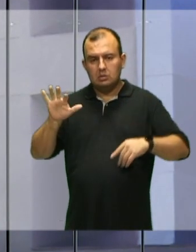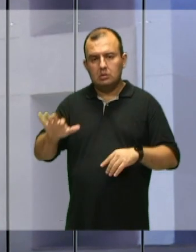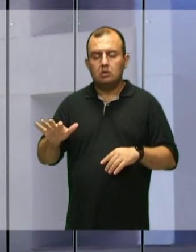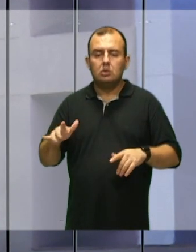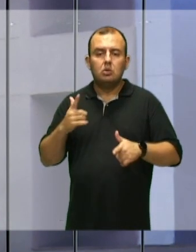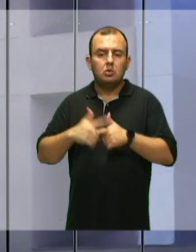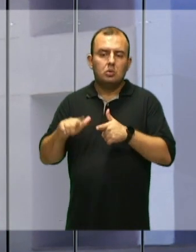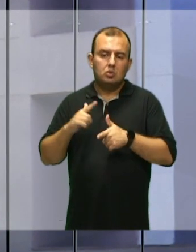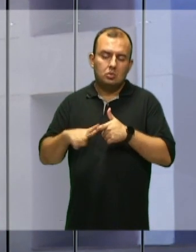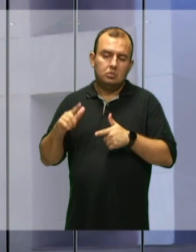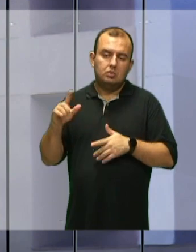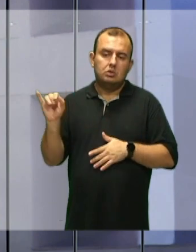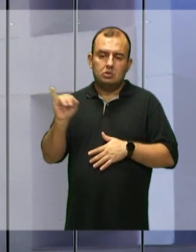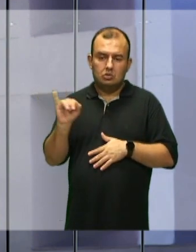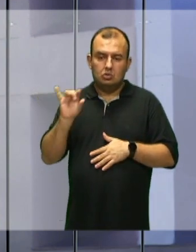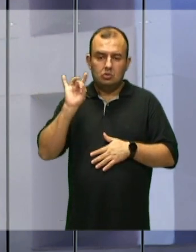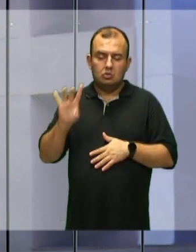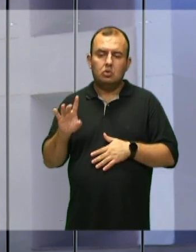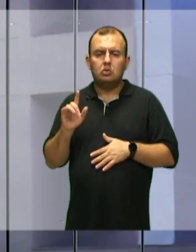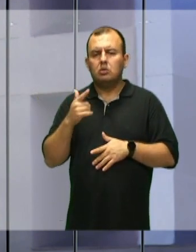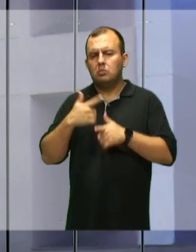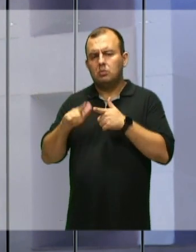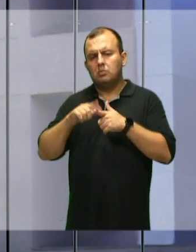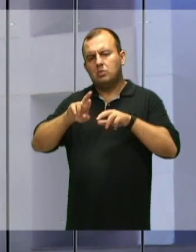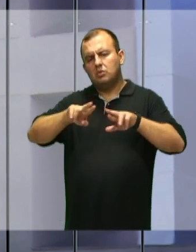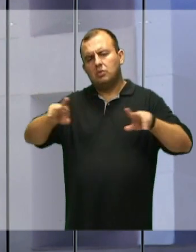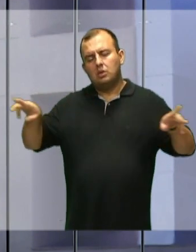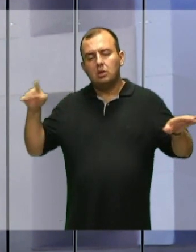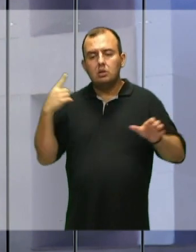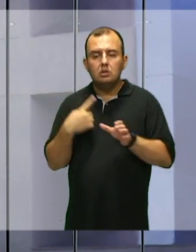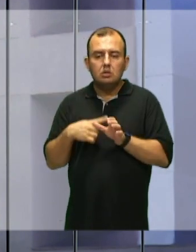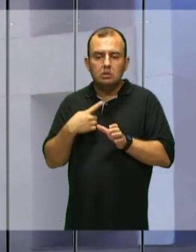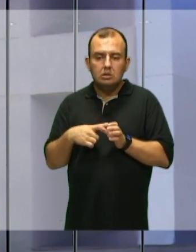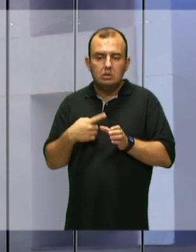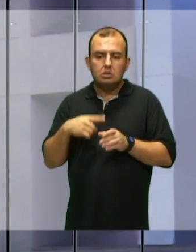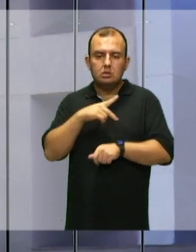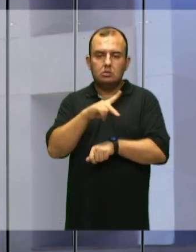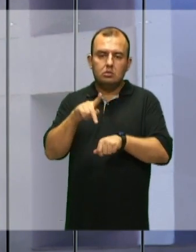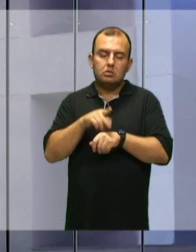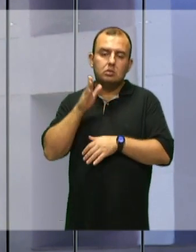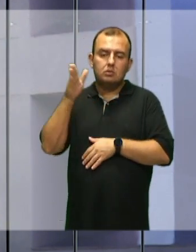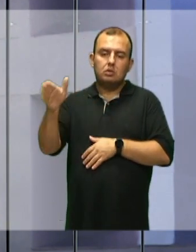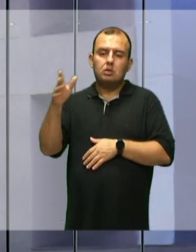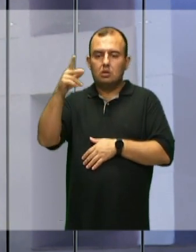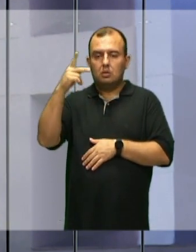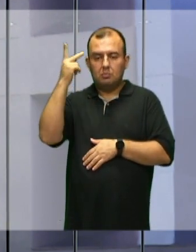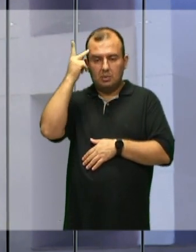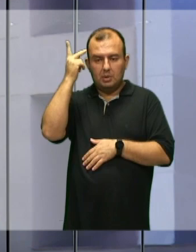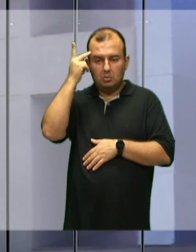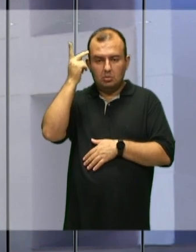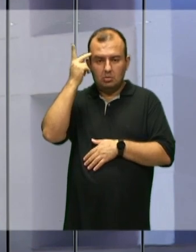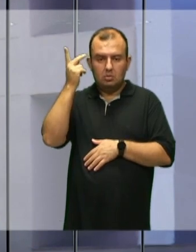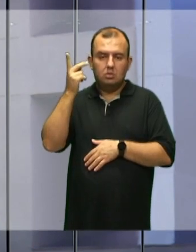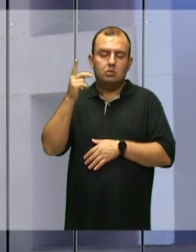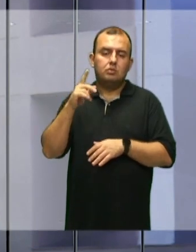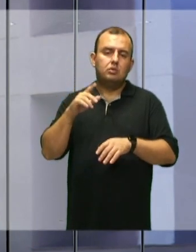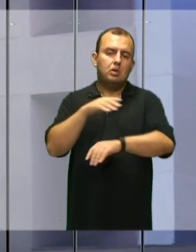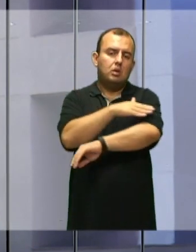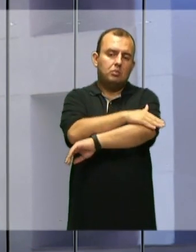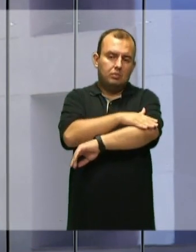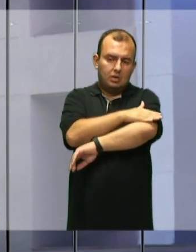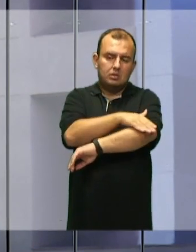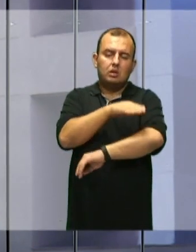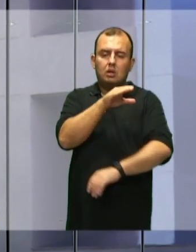problema só de Itajaí como foi dito é um problema de várias cidades do país né a gente vai a São Paulo eh as Praças Praça da